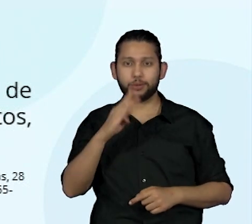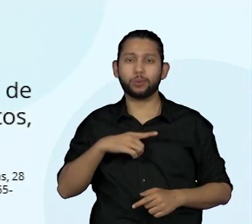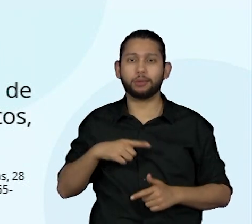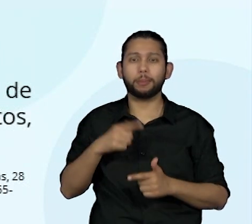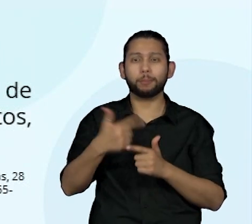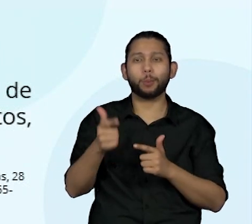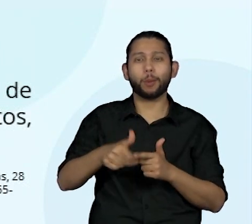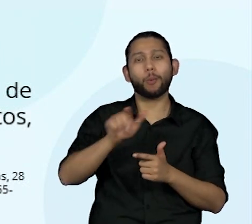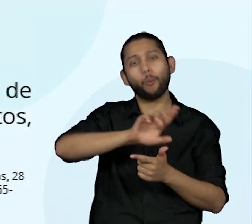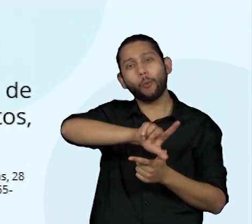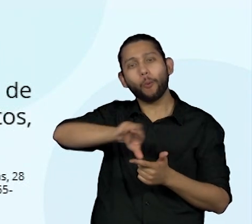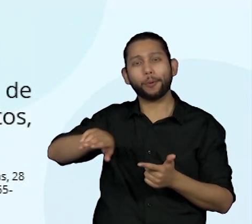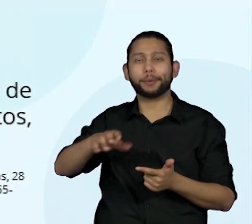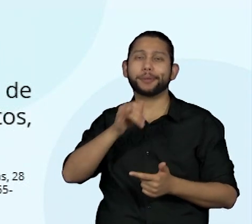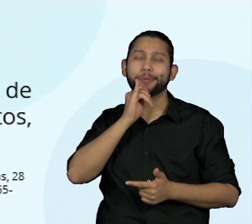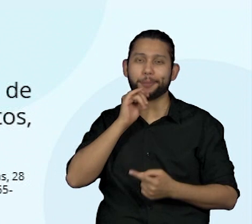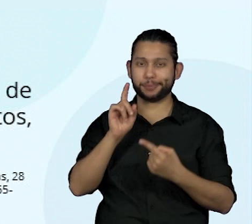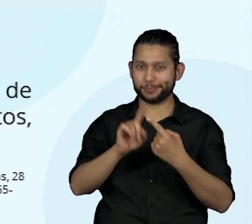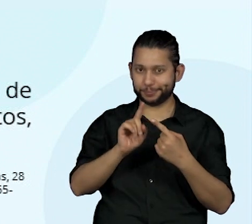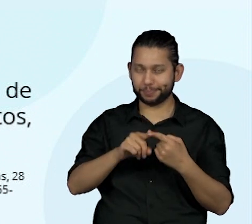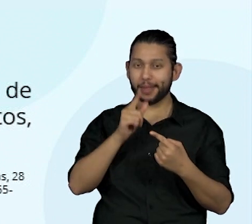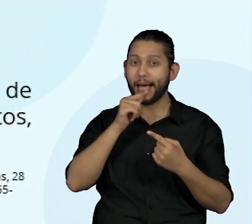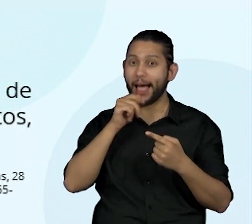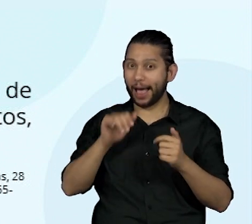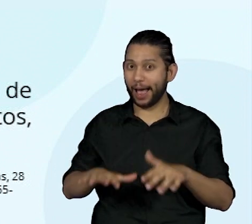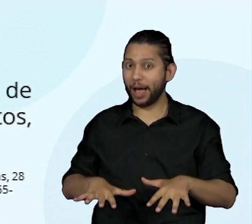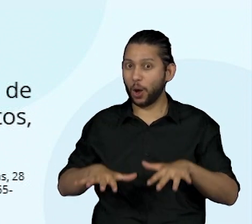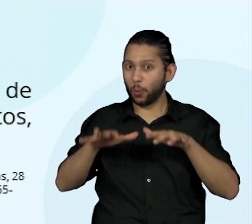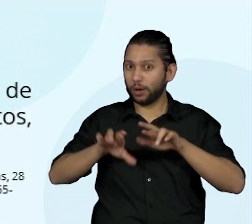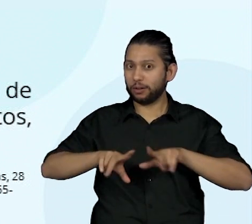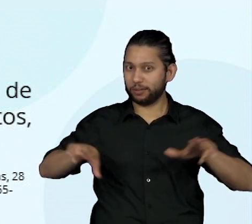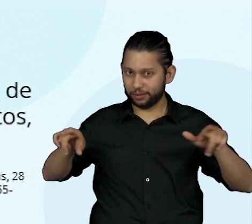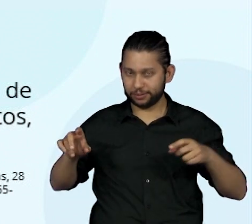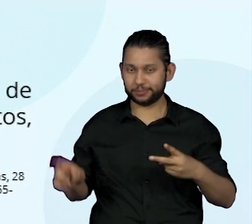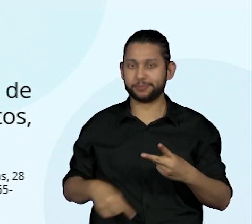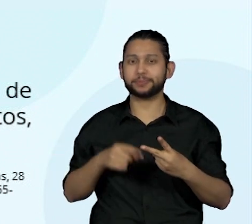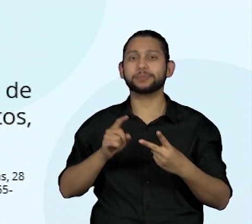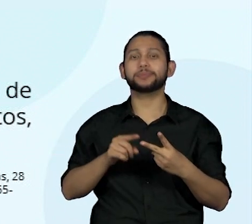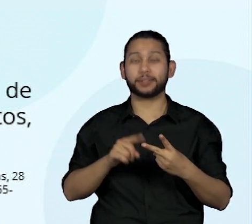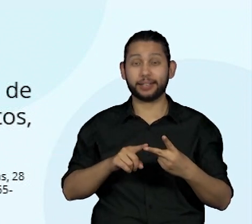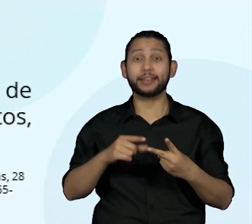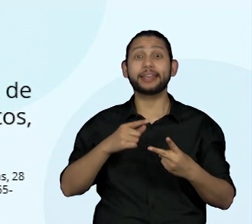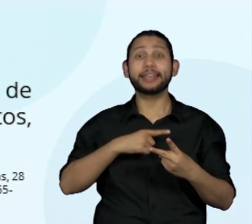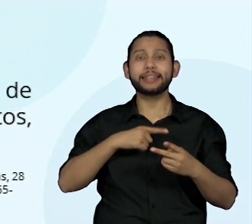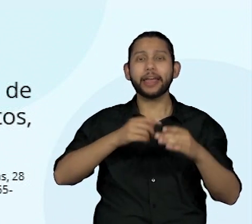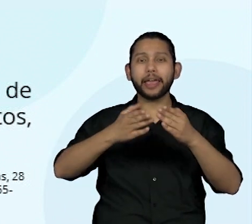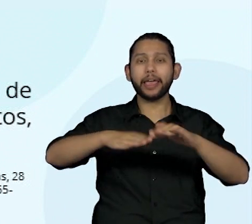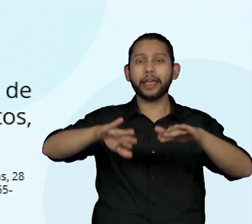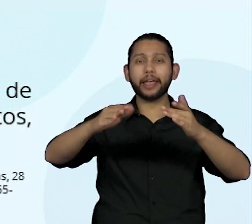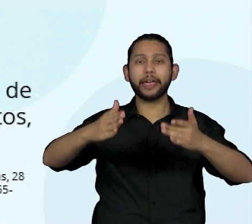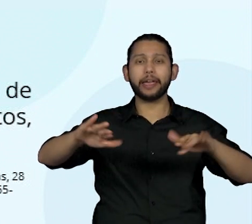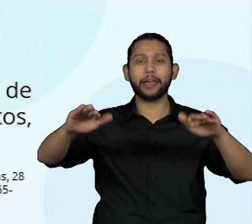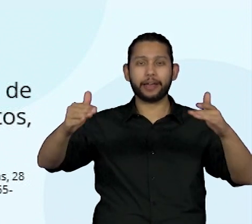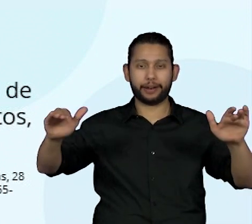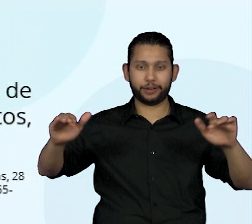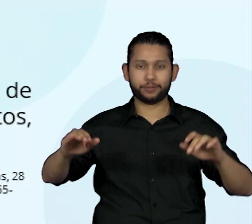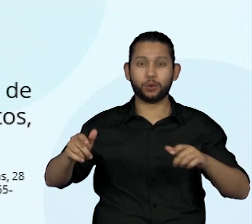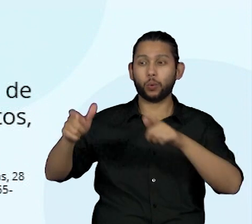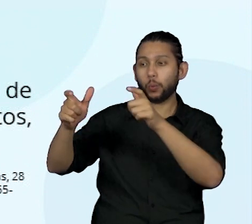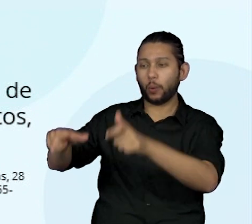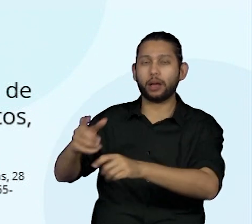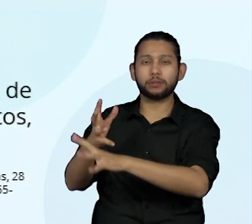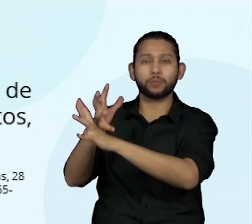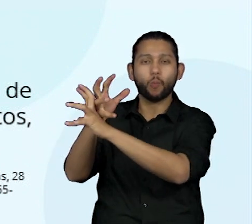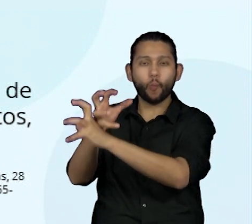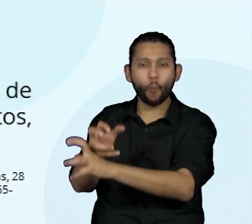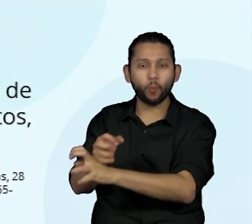relacionados à questão da água, juntamente com a geomorfologia, ou seja, com o relevo. Secas,